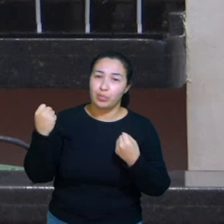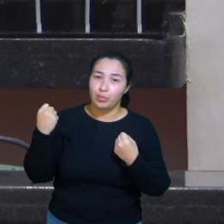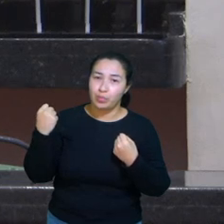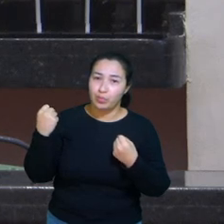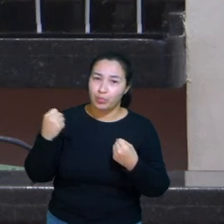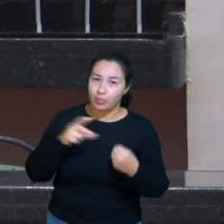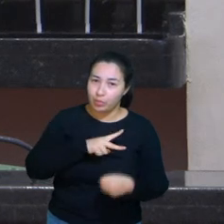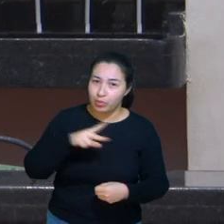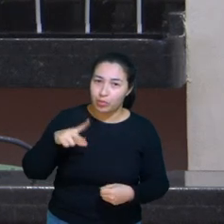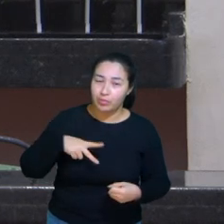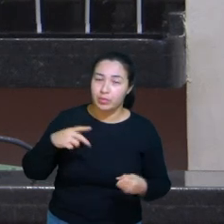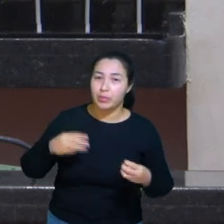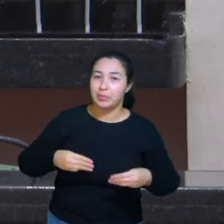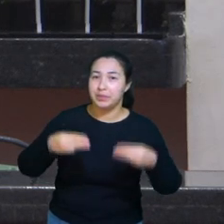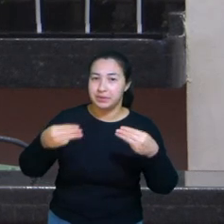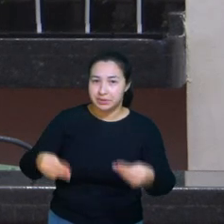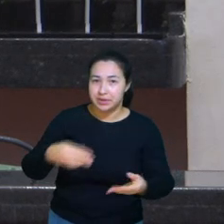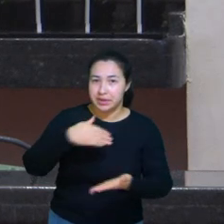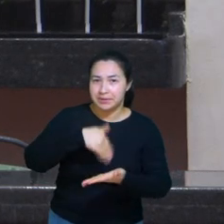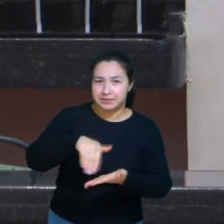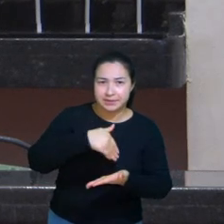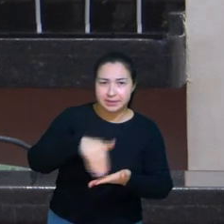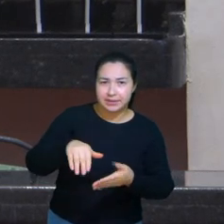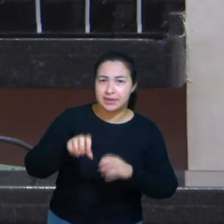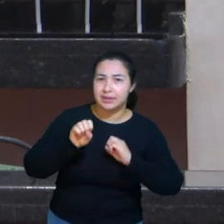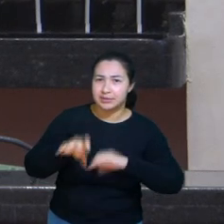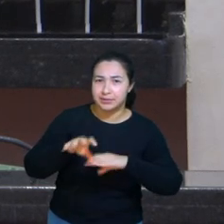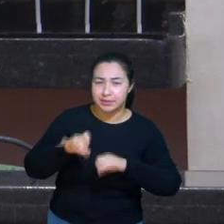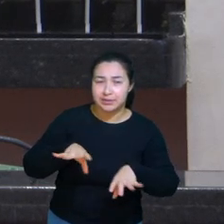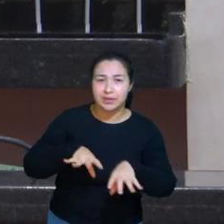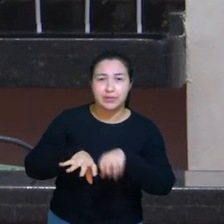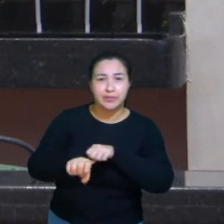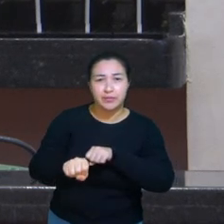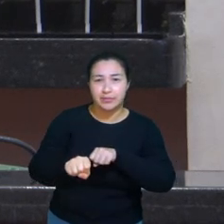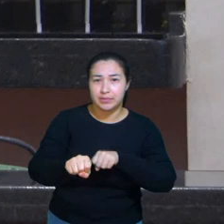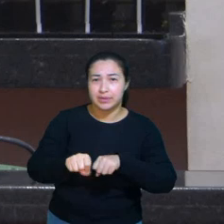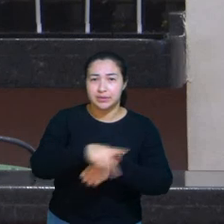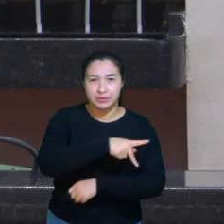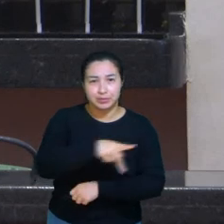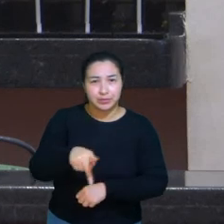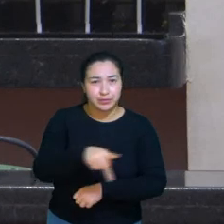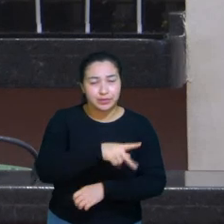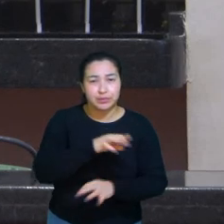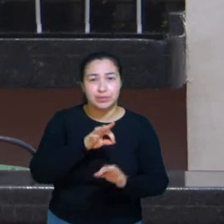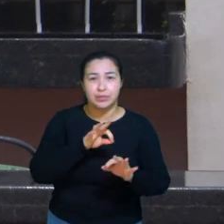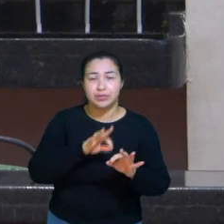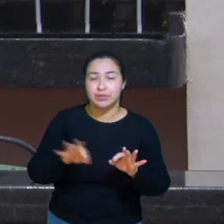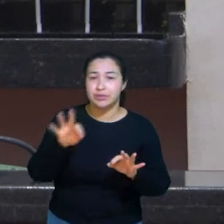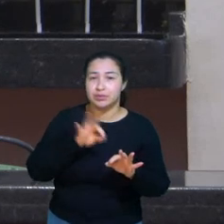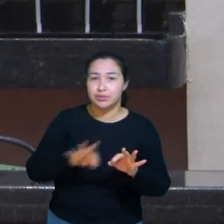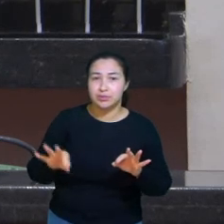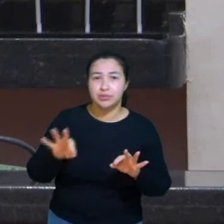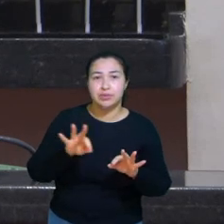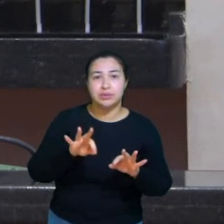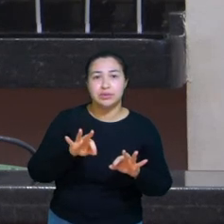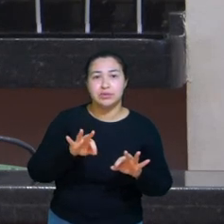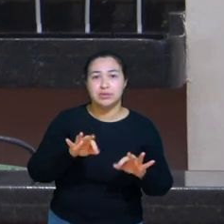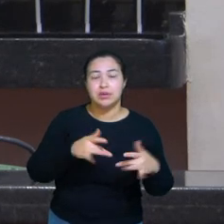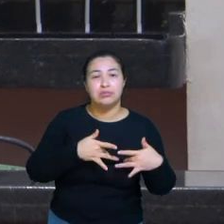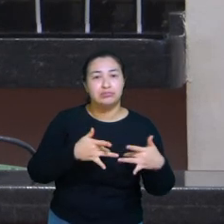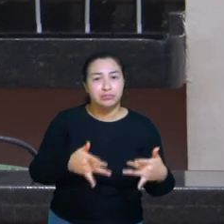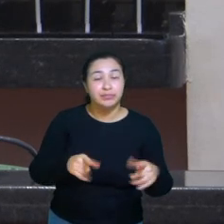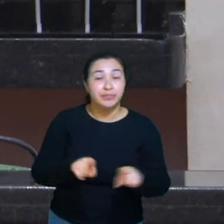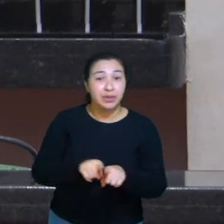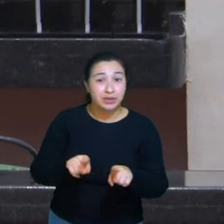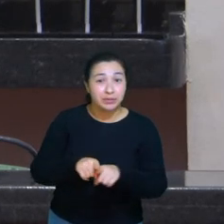o Ministério da Educação temos As instituições públicas de formação de professores temos As instituições comunitárias e temos os